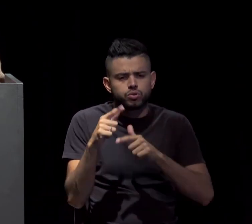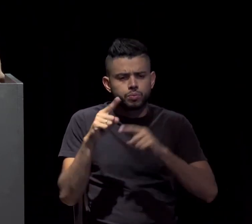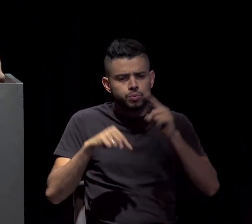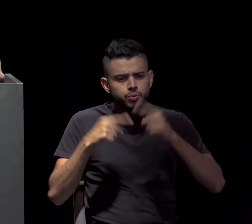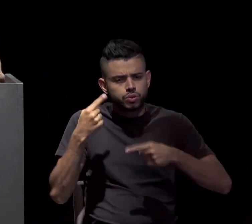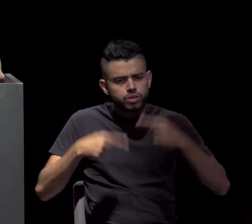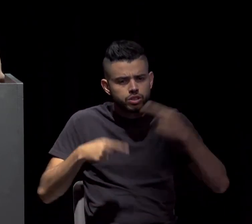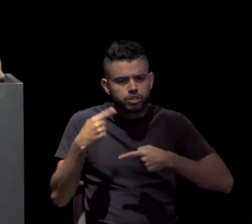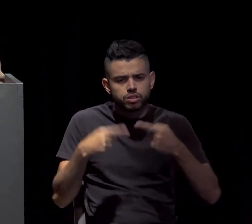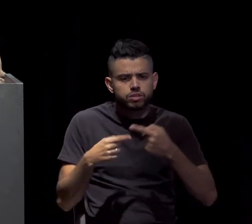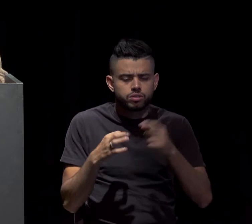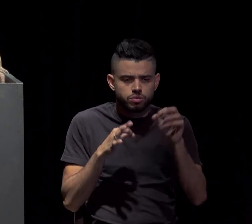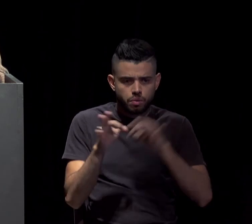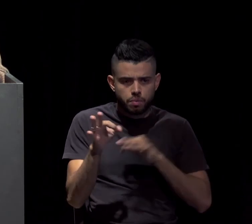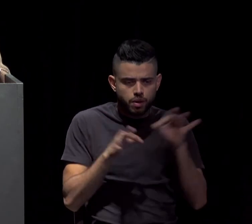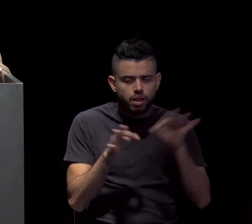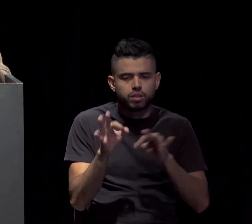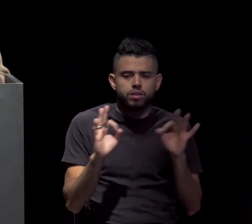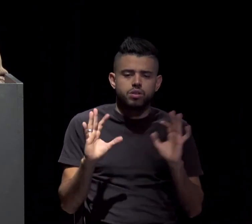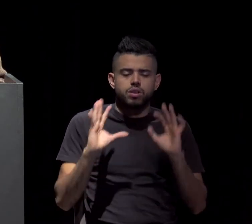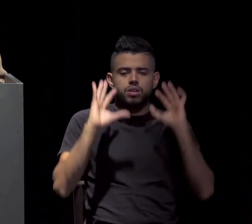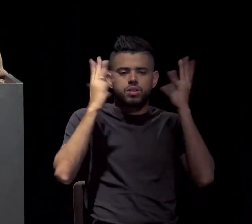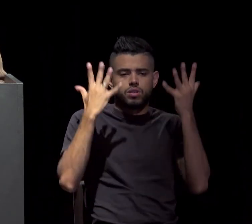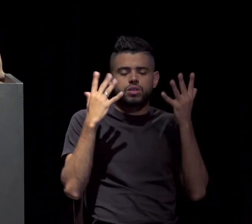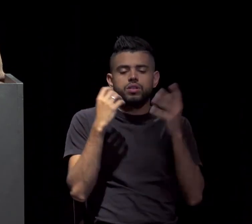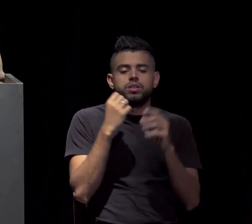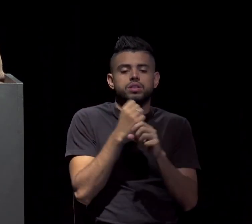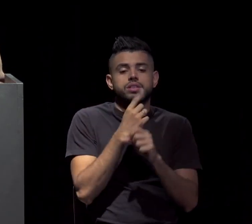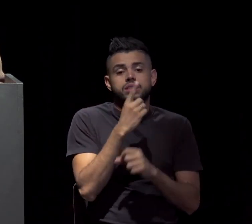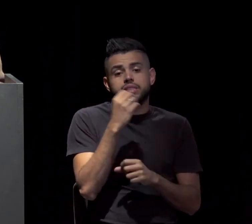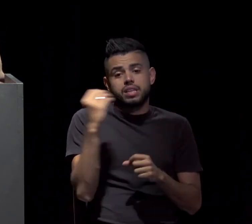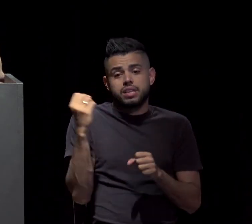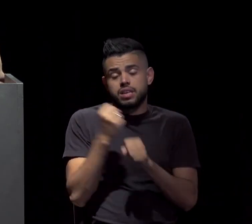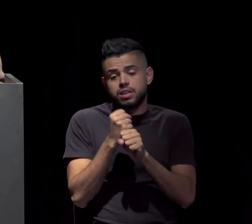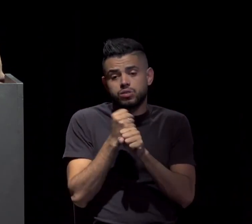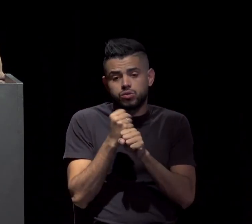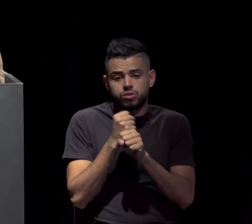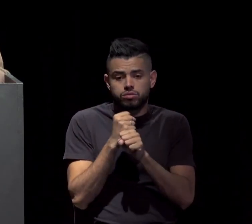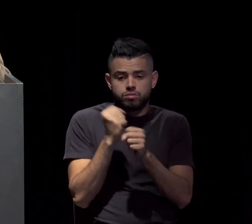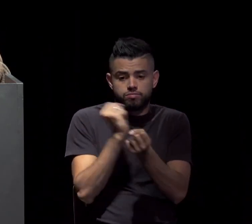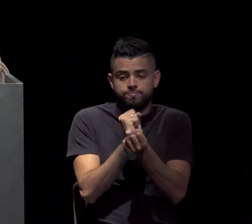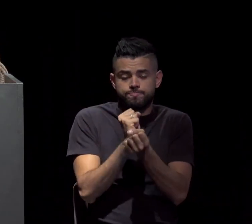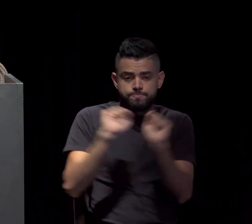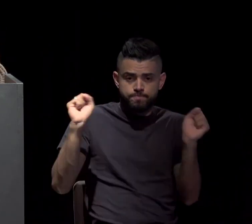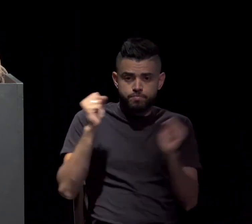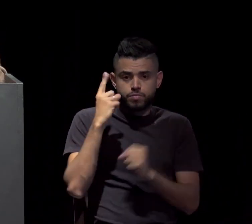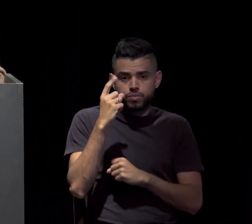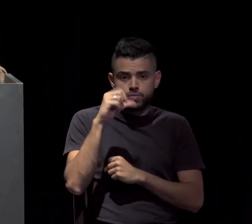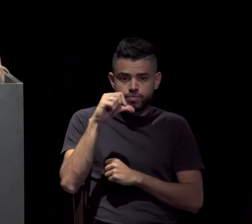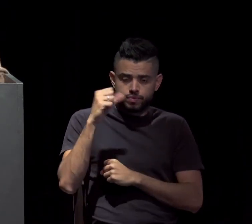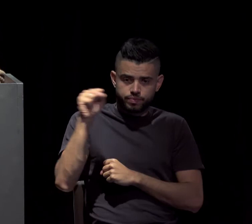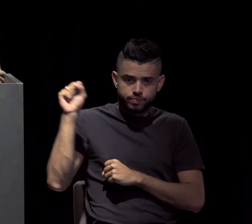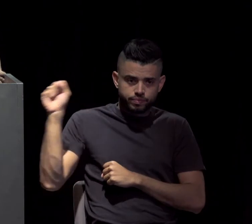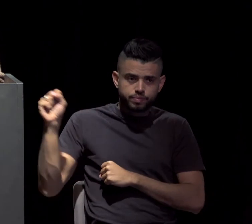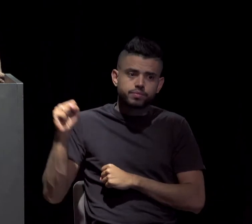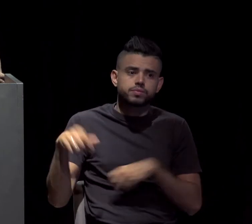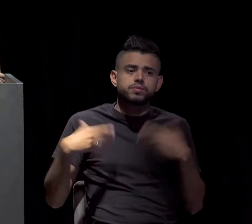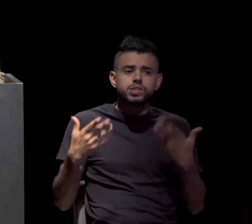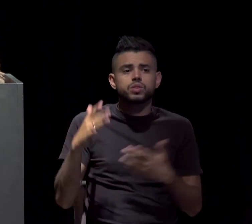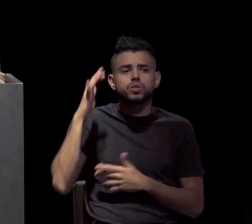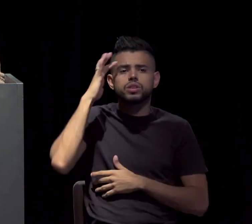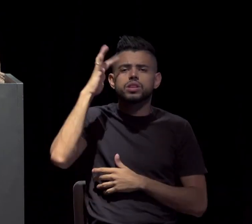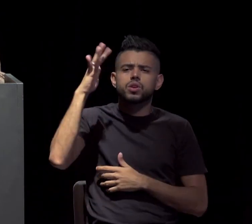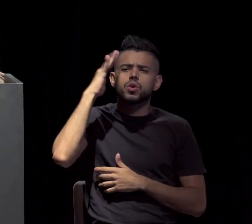foram preparadas para a comemoração do centenário da abolição em 1988. Isso fez com que teóricos de outras